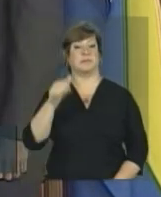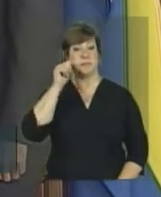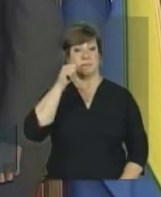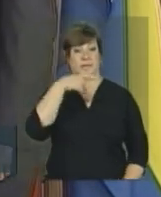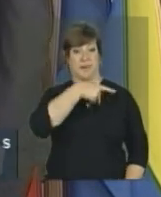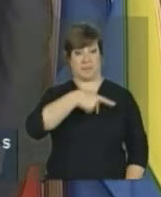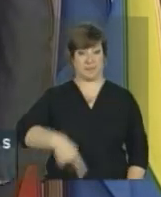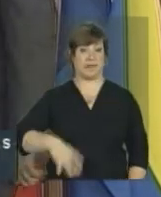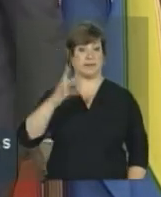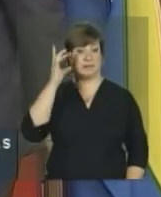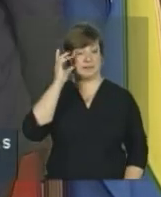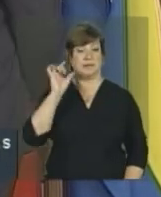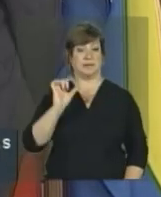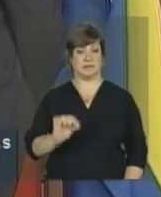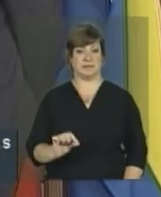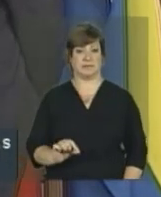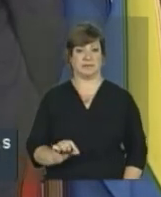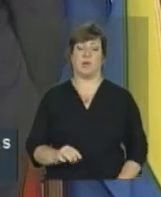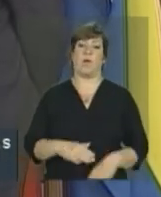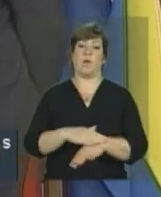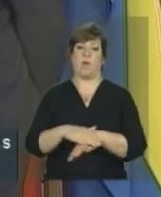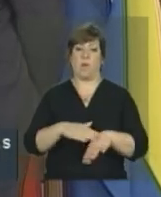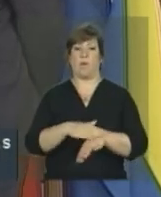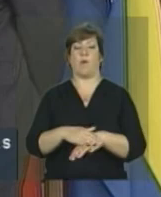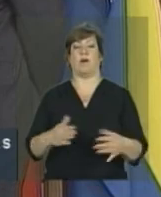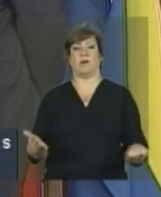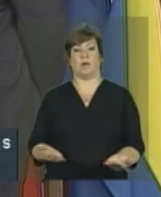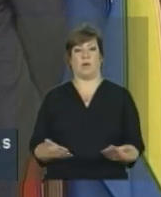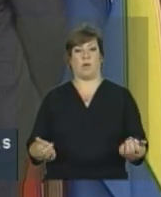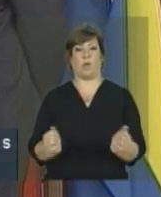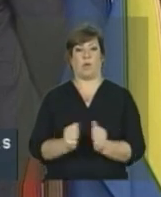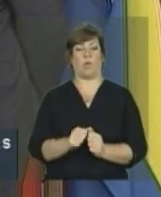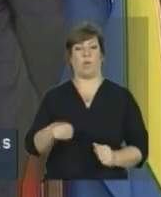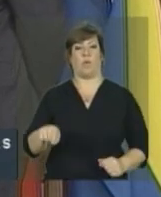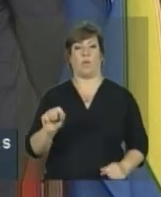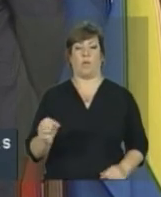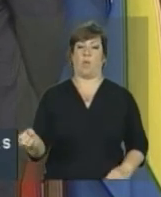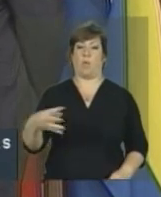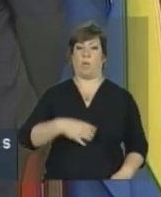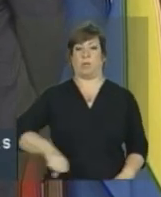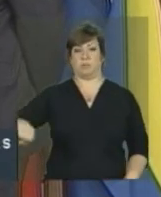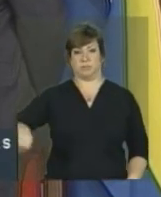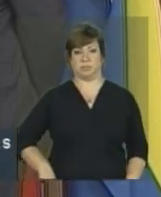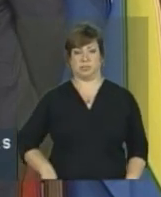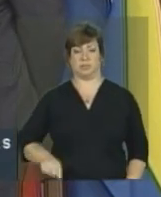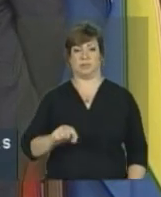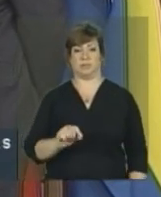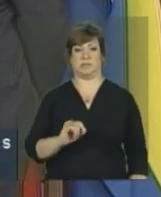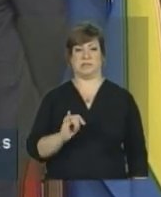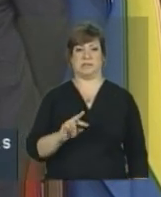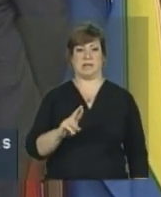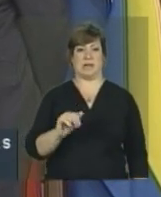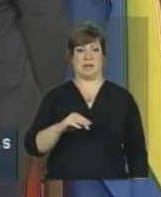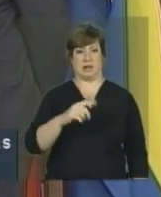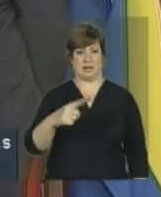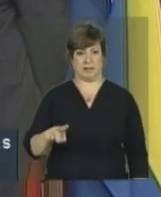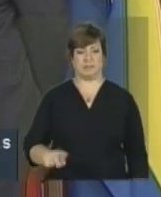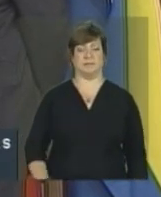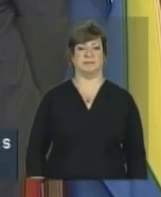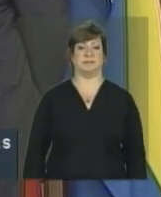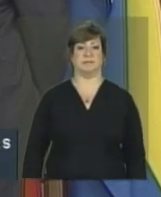A presidenta Dilma Rousseff conversa agora com o novo embaixador do